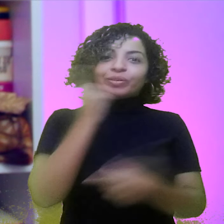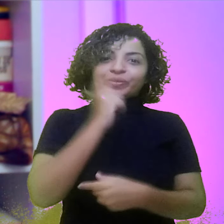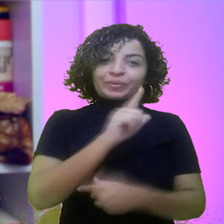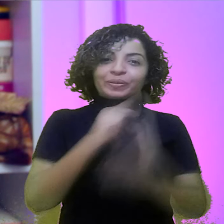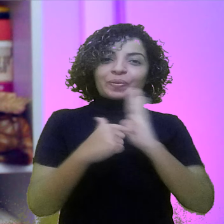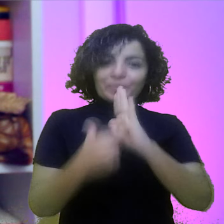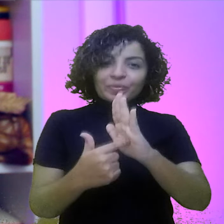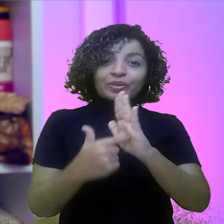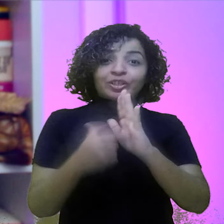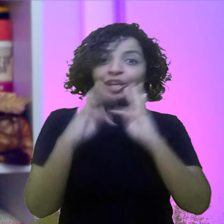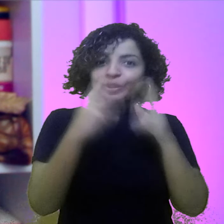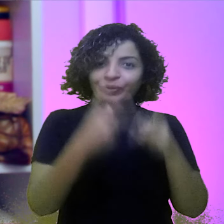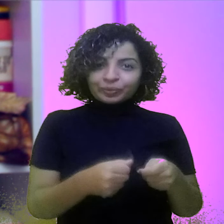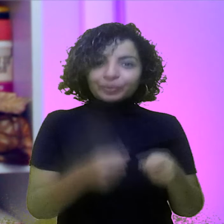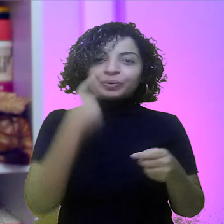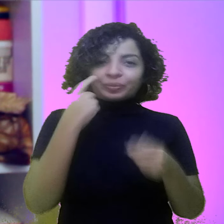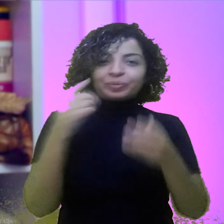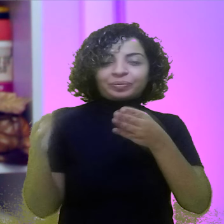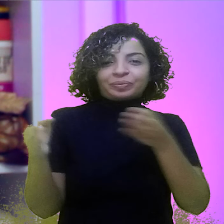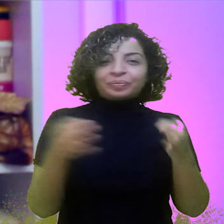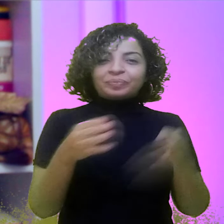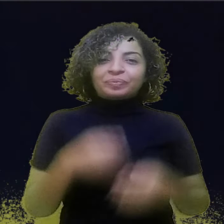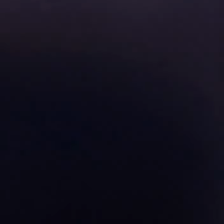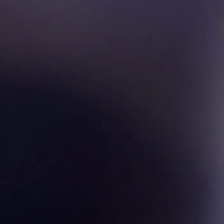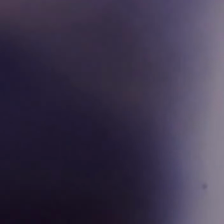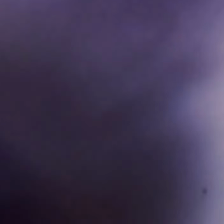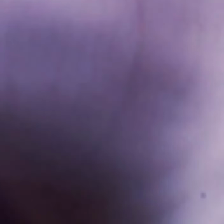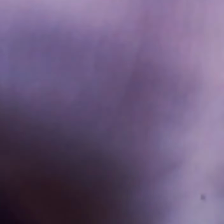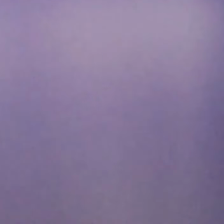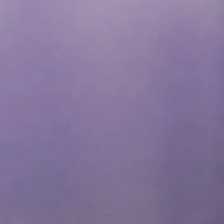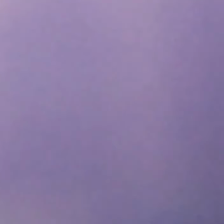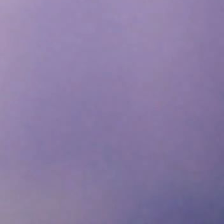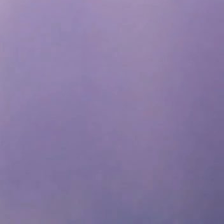mostrar para vocês todos eles logo depois da vinheta. Se liga aí.